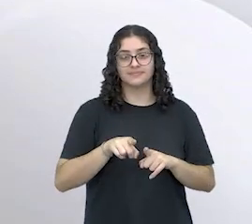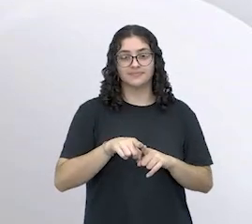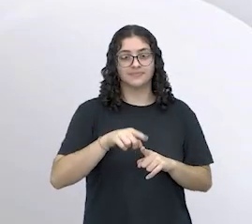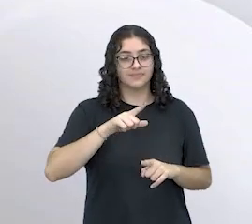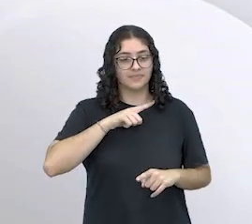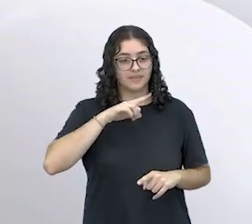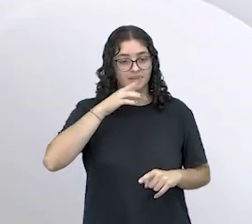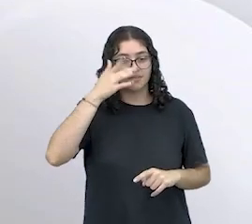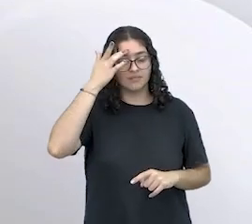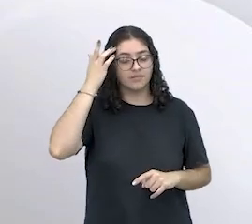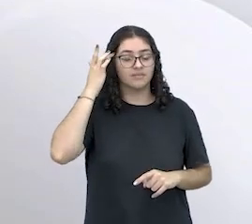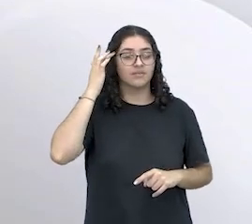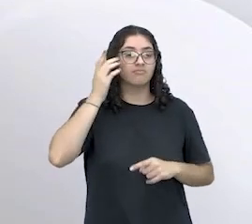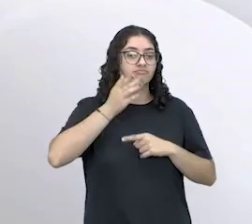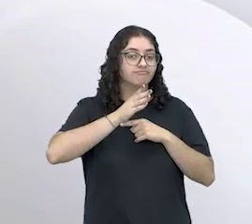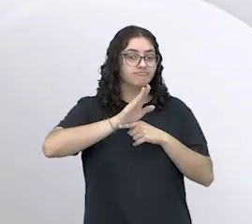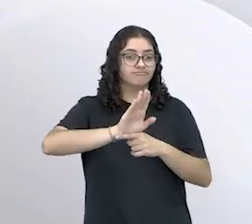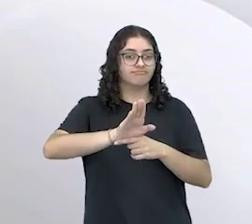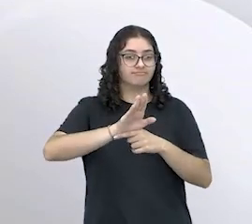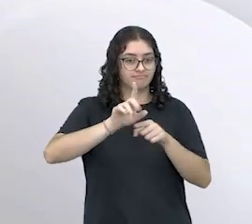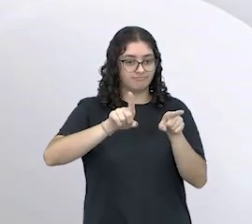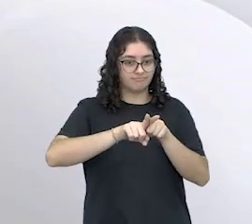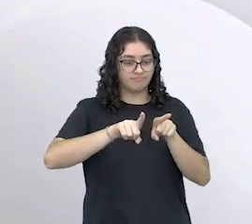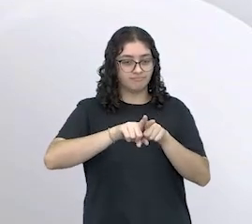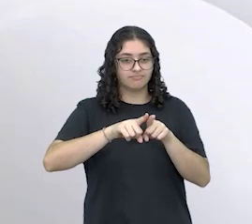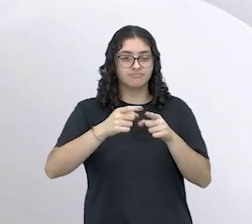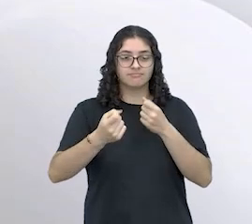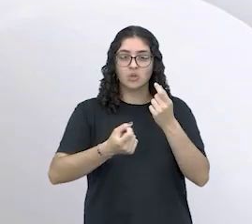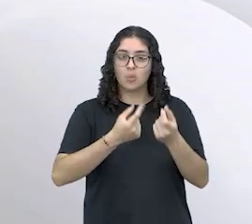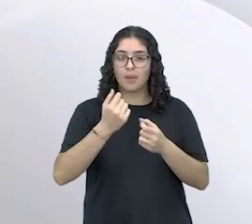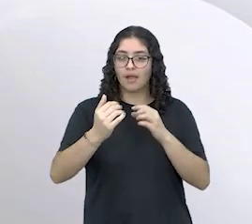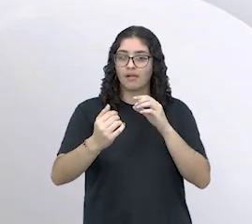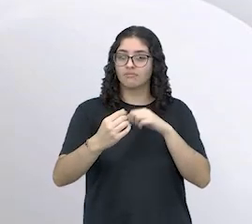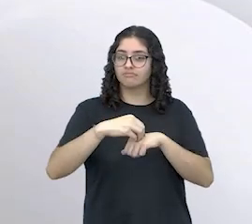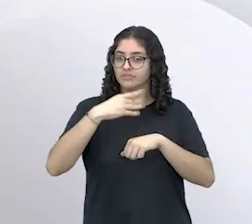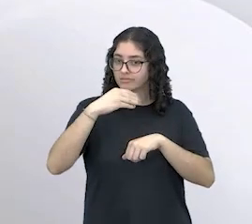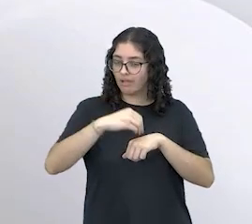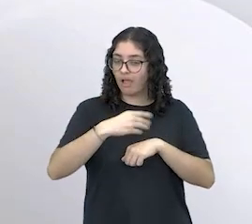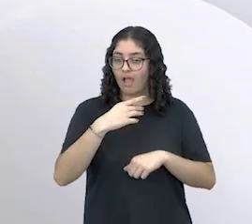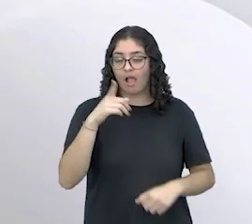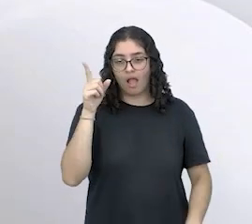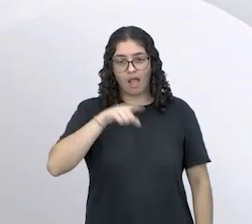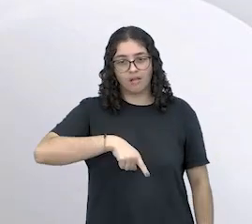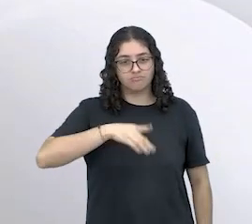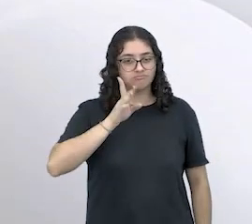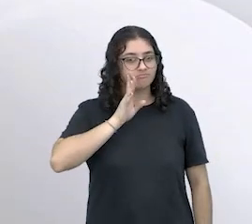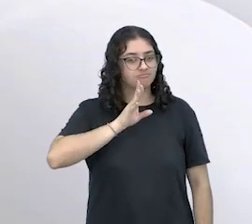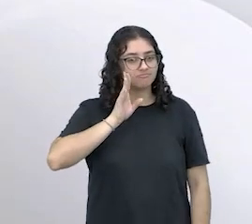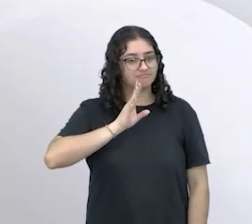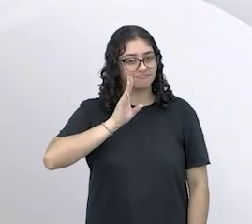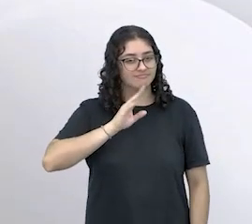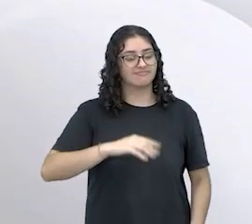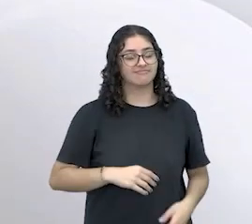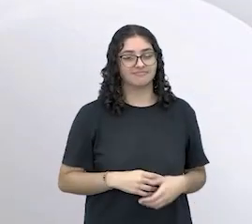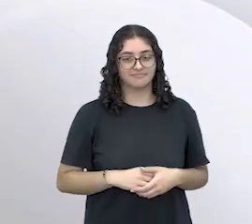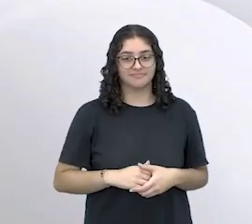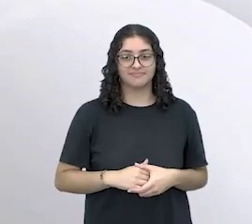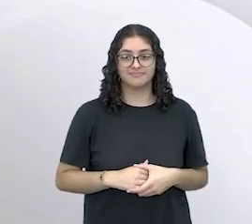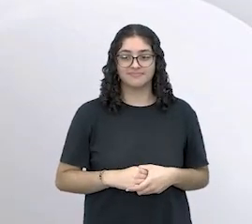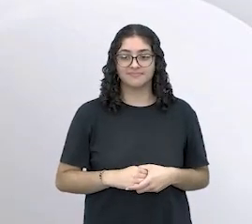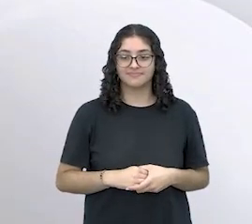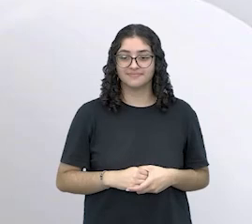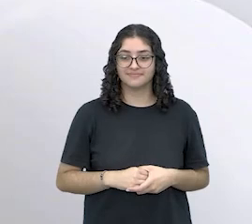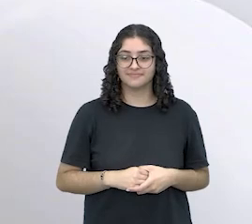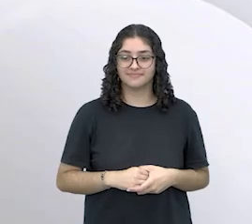apareceu o pessoal contribuindo aqui também com algumas sugestões. Foi bem bacana, viu, Elton?